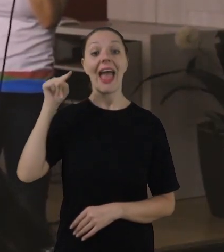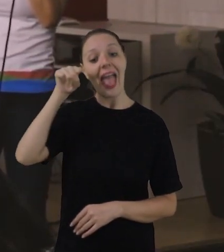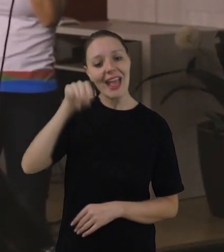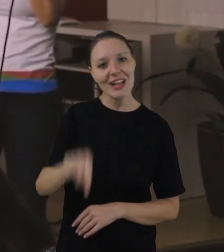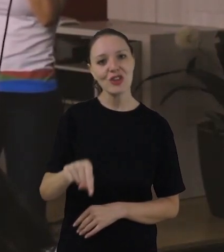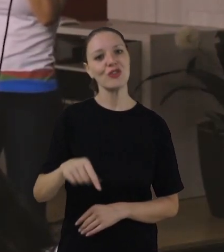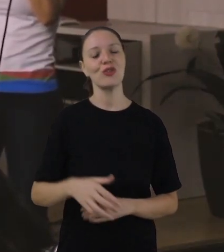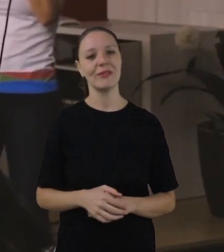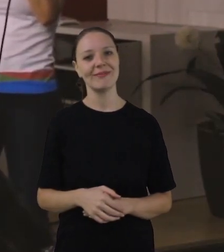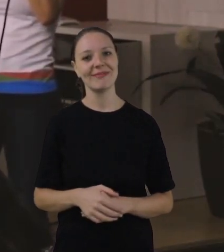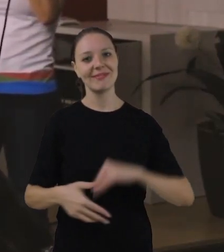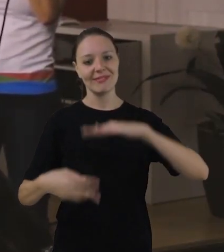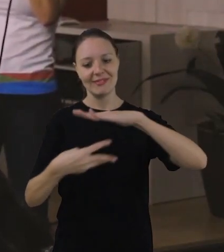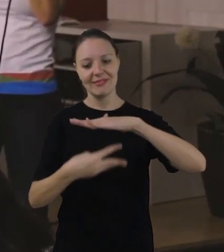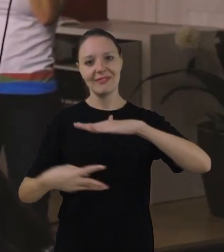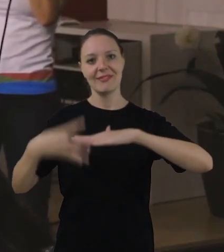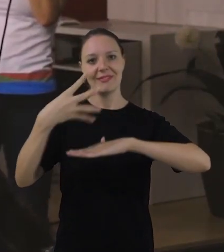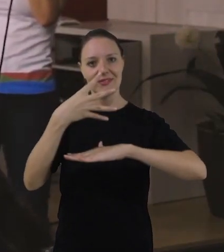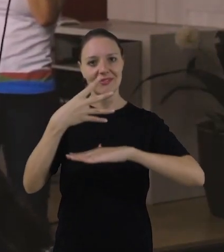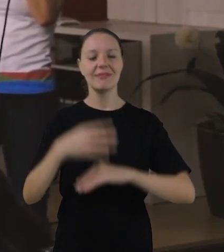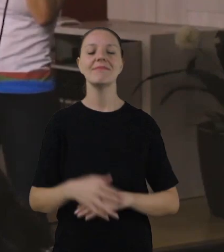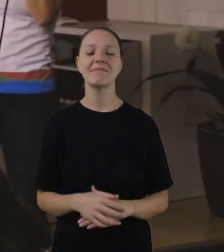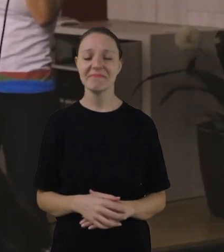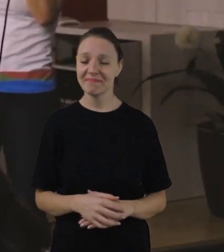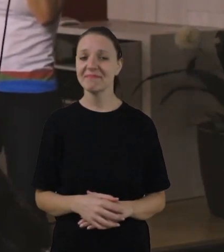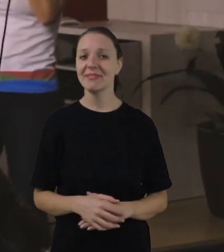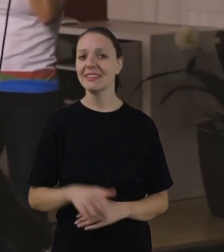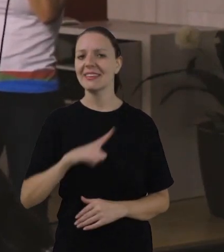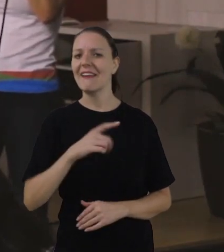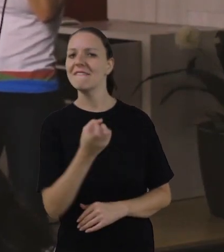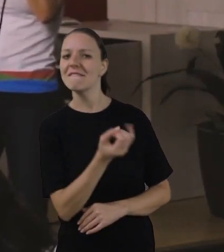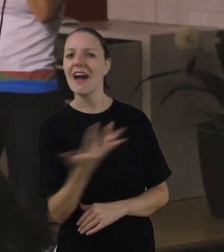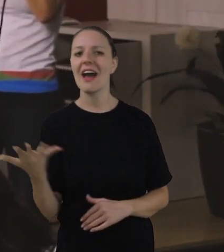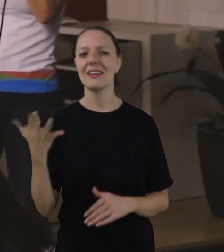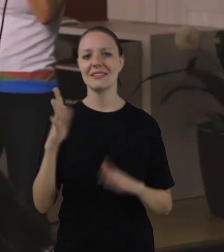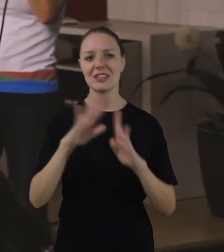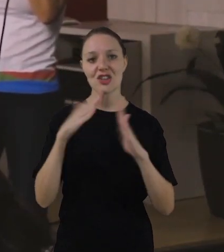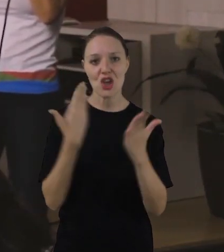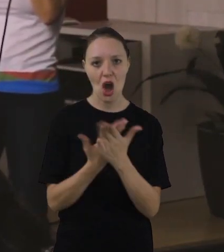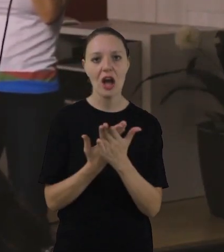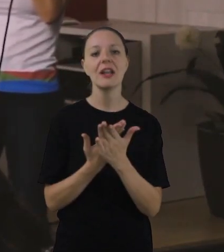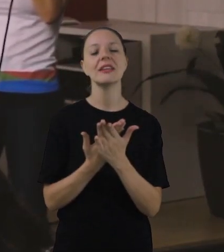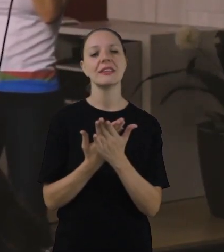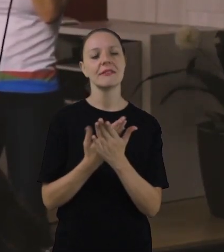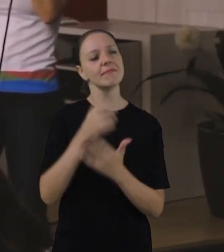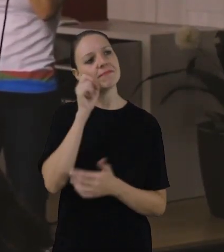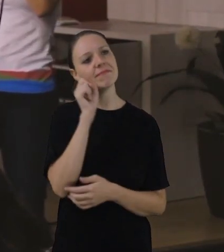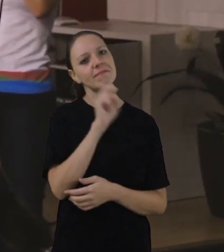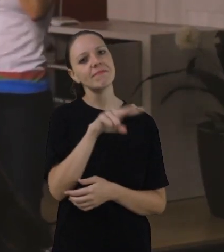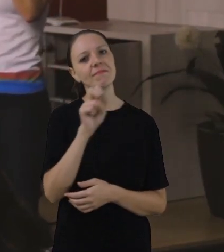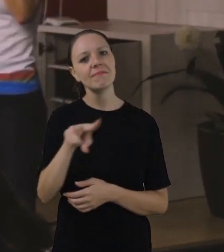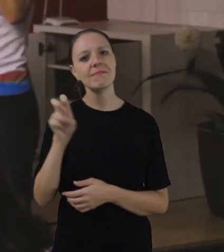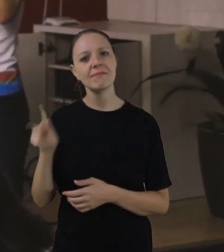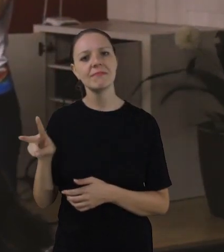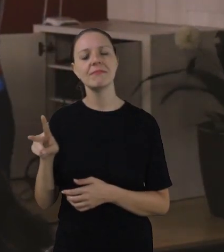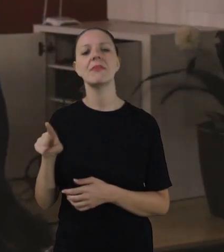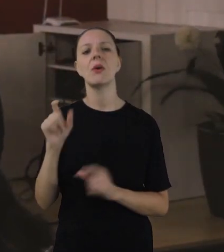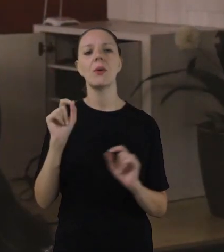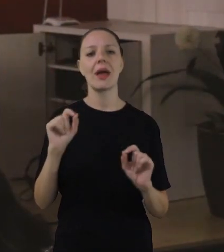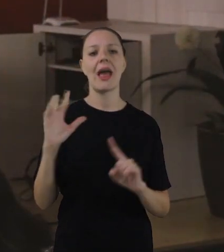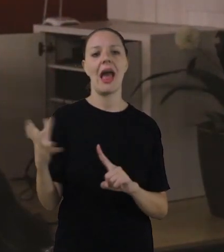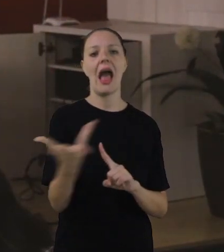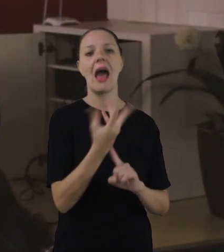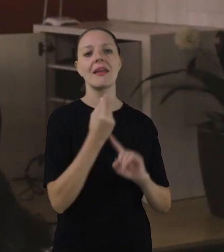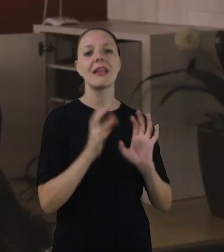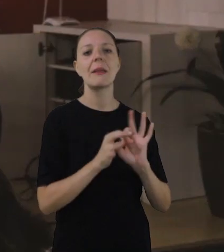tá? Tem muita escola, daí depois eu fui pesquisar, tem muita escola já sendo baseada nas artes liberais, que eles